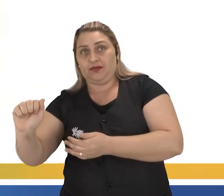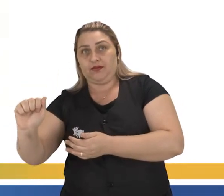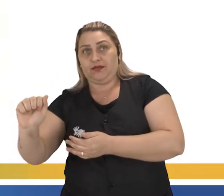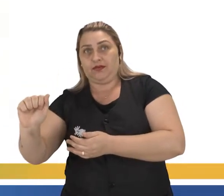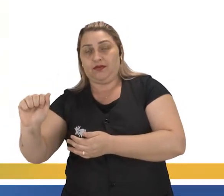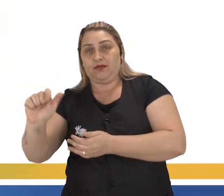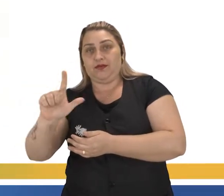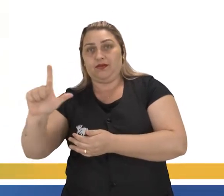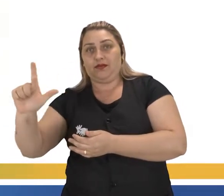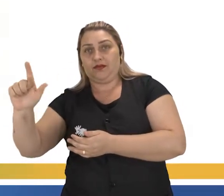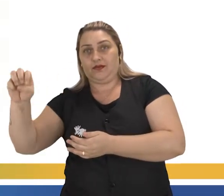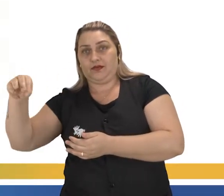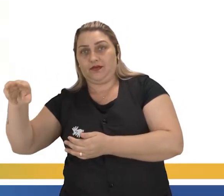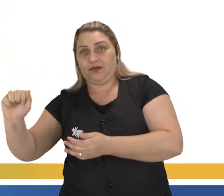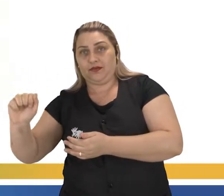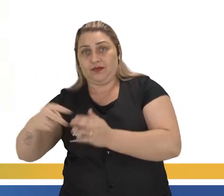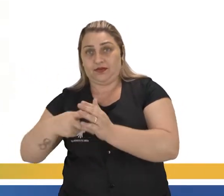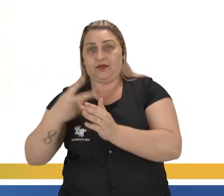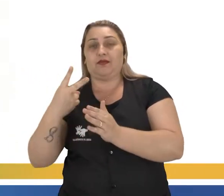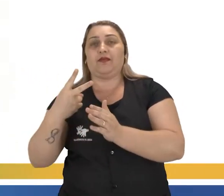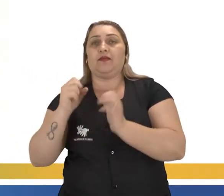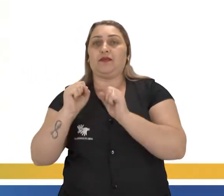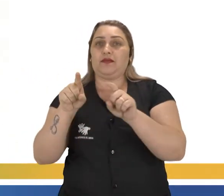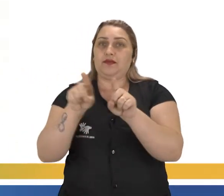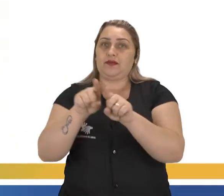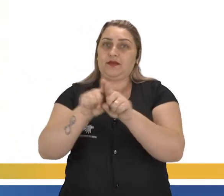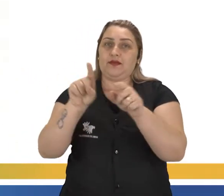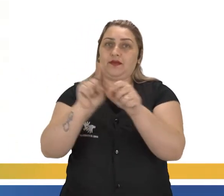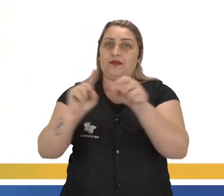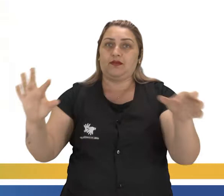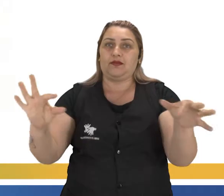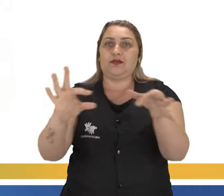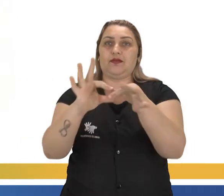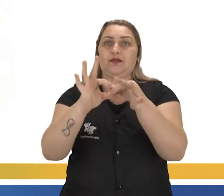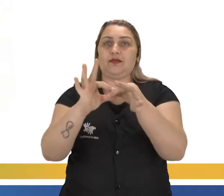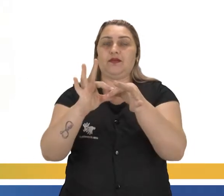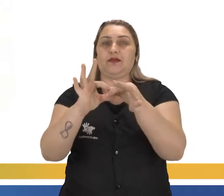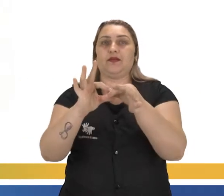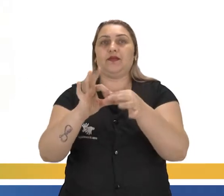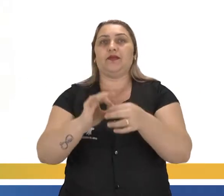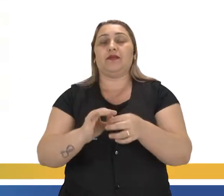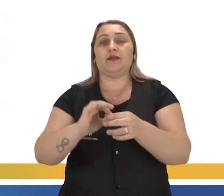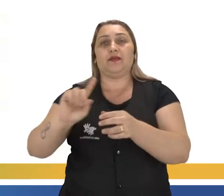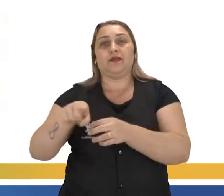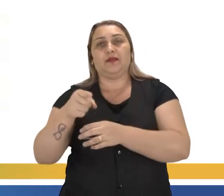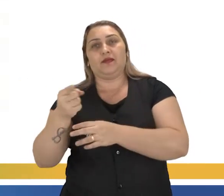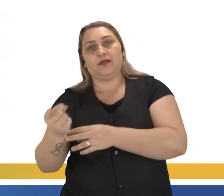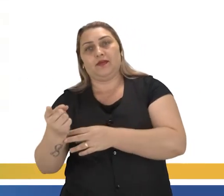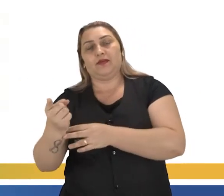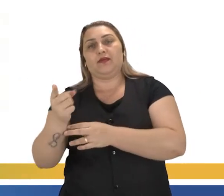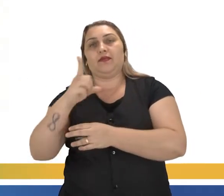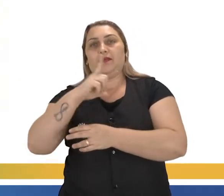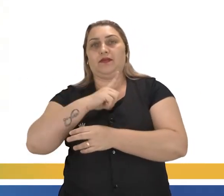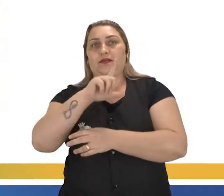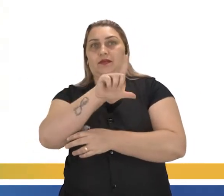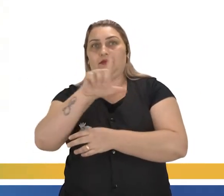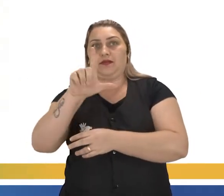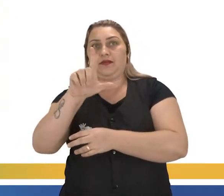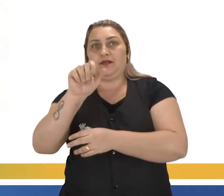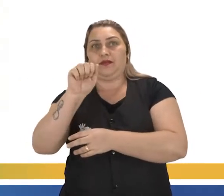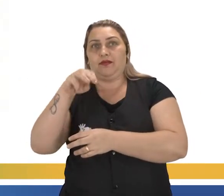lhama. Lhama pode ser também fazer uma ligação. Ao lado disso está